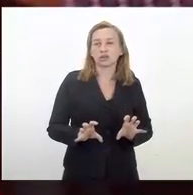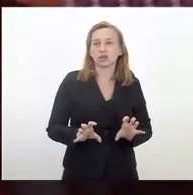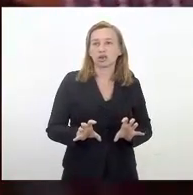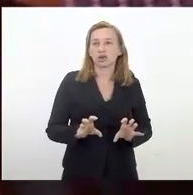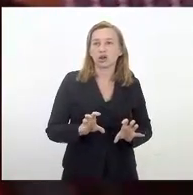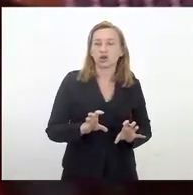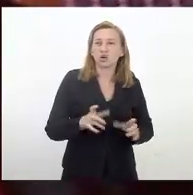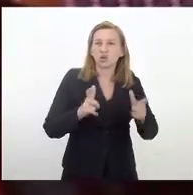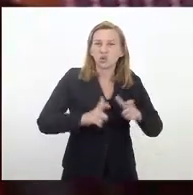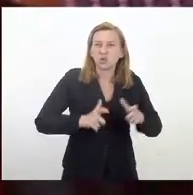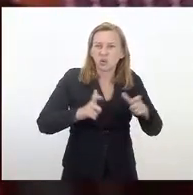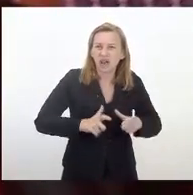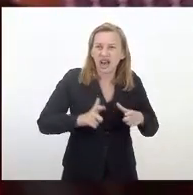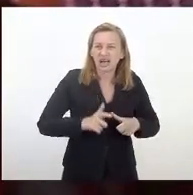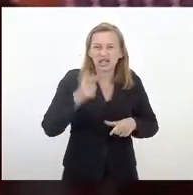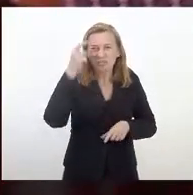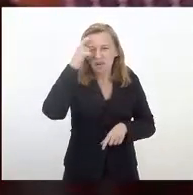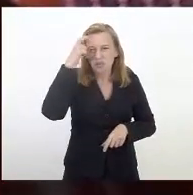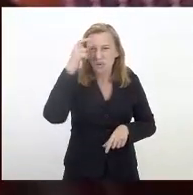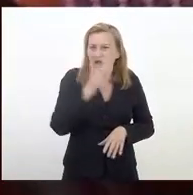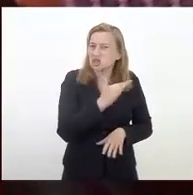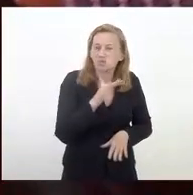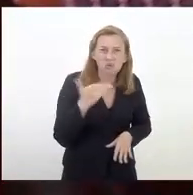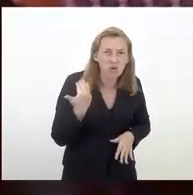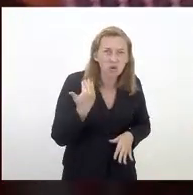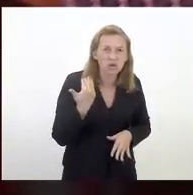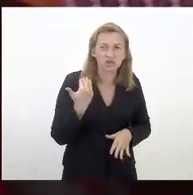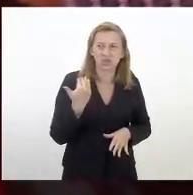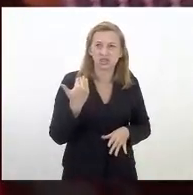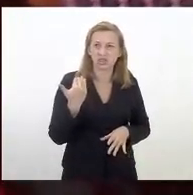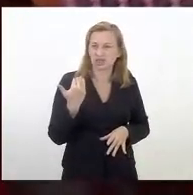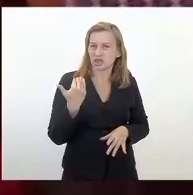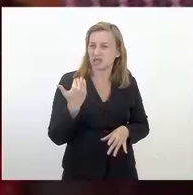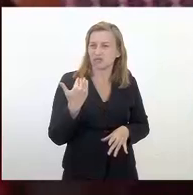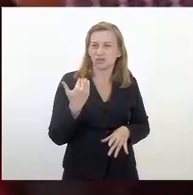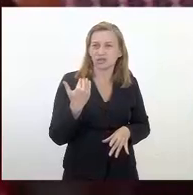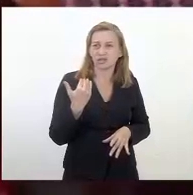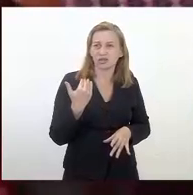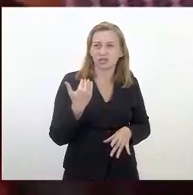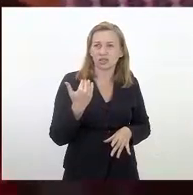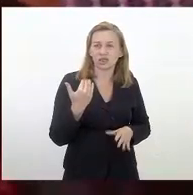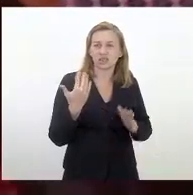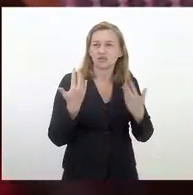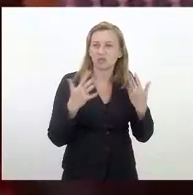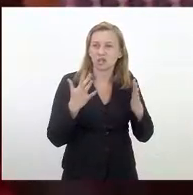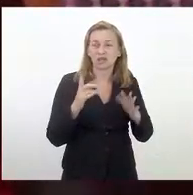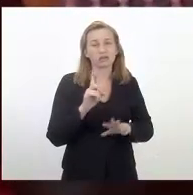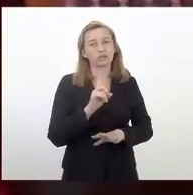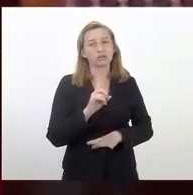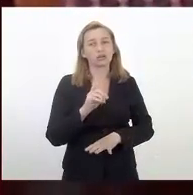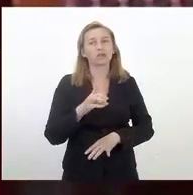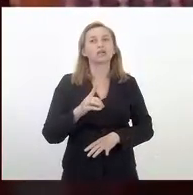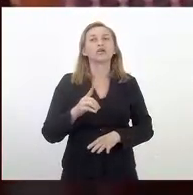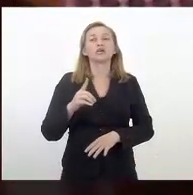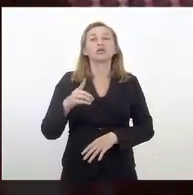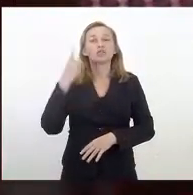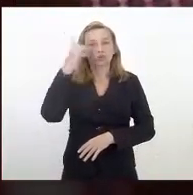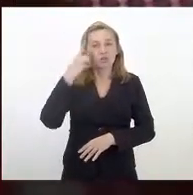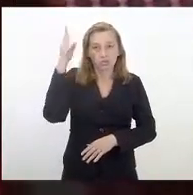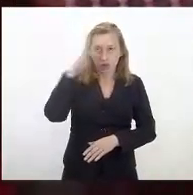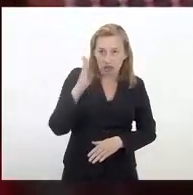terror os lugares de memória de morte de genocídio sejam laureados pelos parlamentos